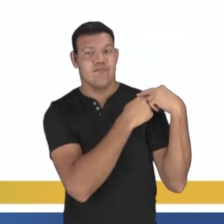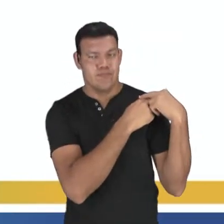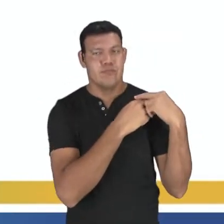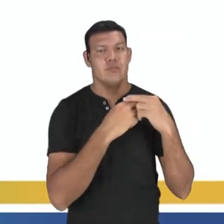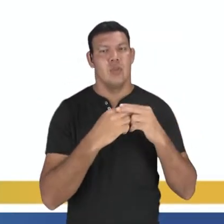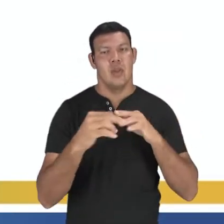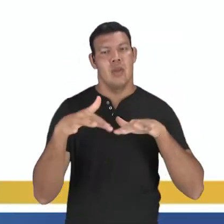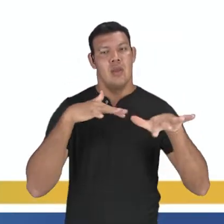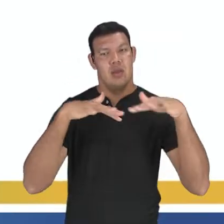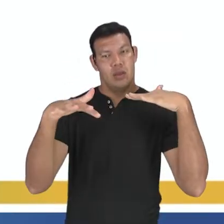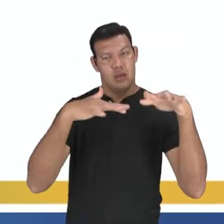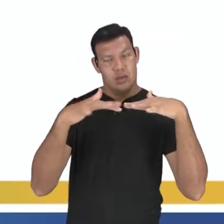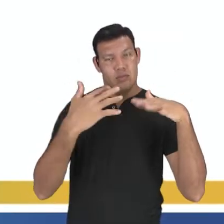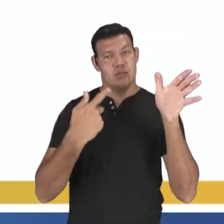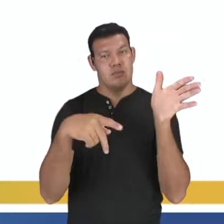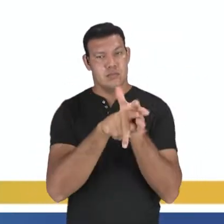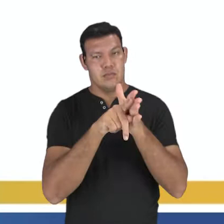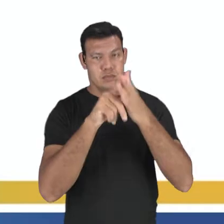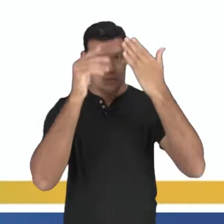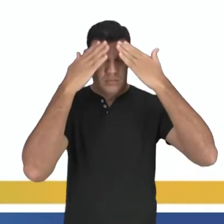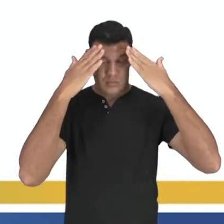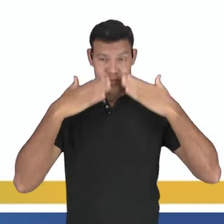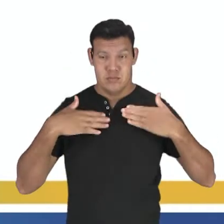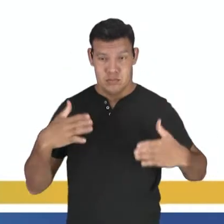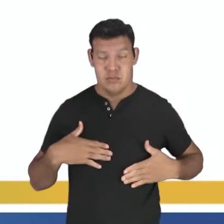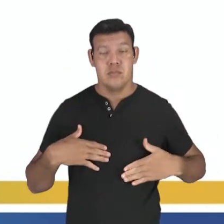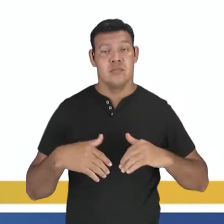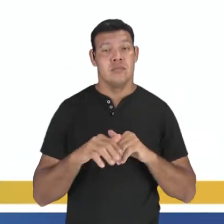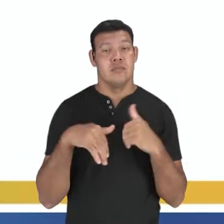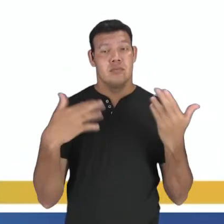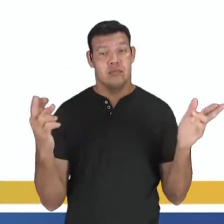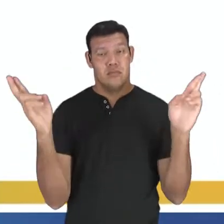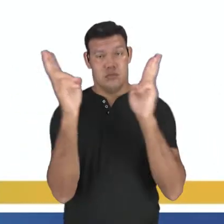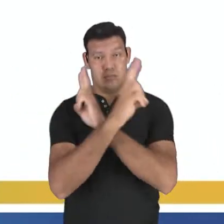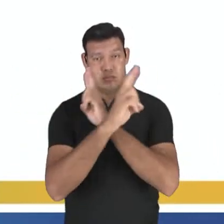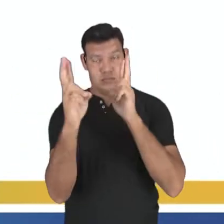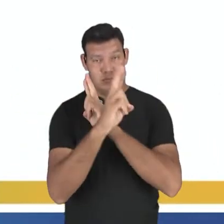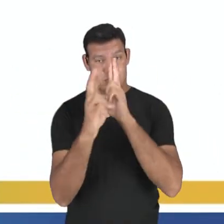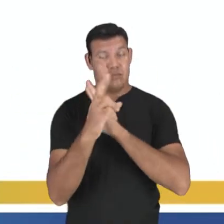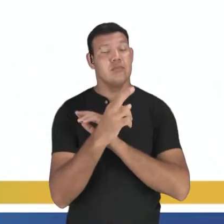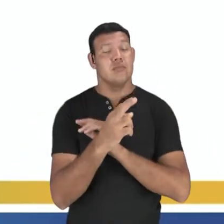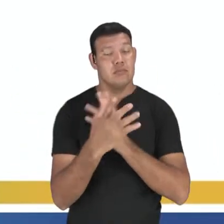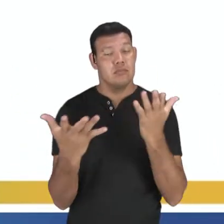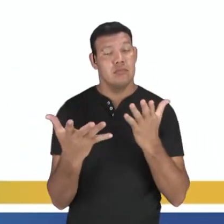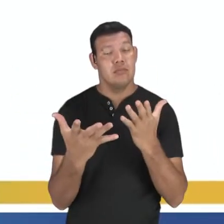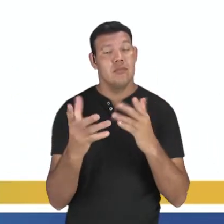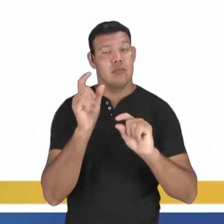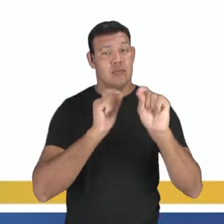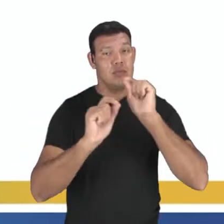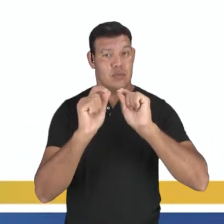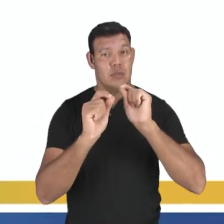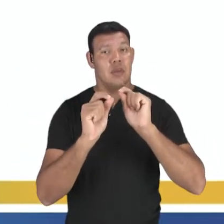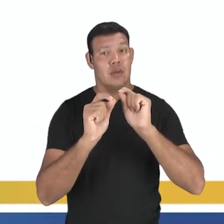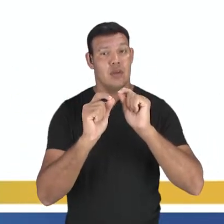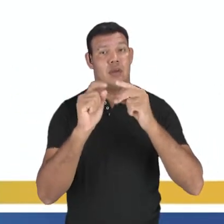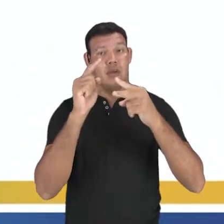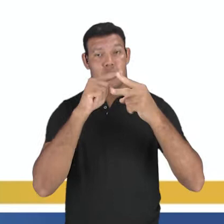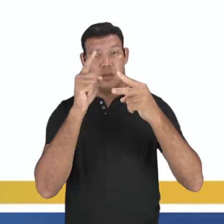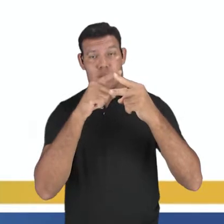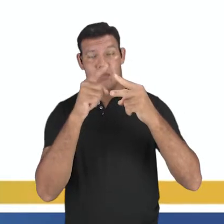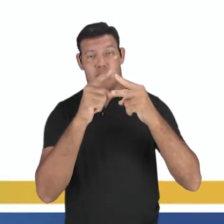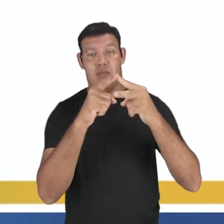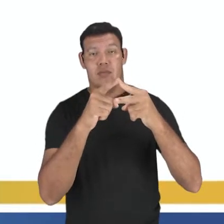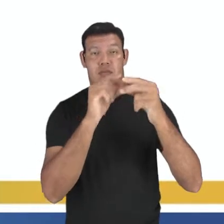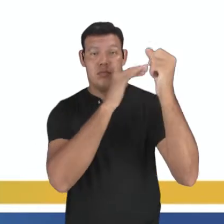pela movimentação do nosso corpo. E quem está diretamente relacionado à movimentação do nosso corpo vão ser justamente o sistema